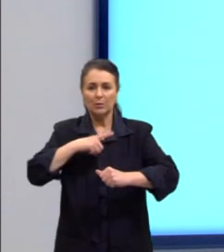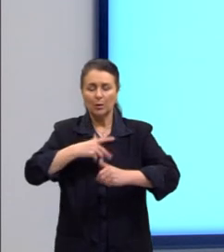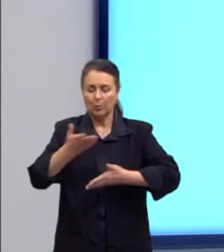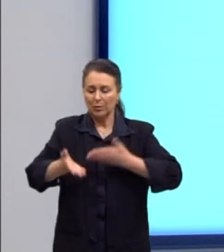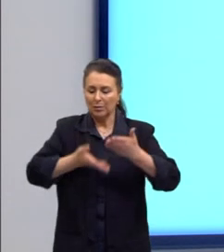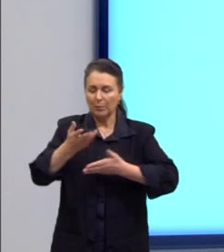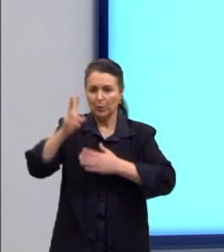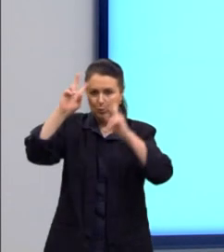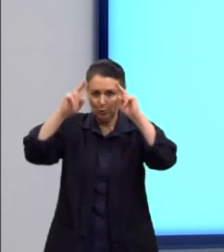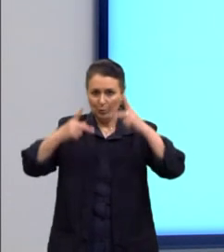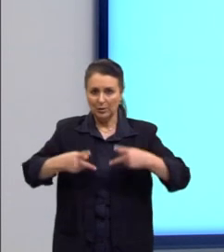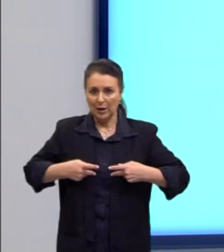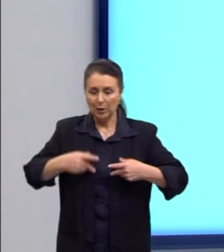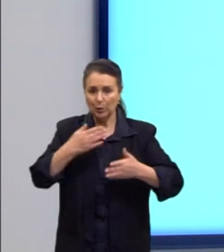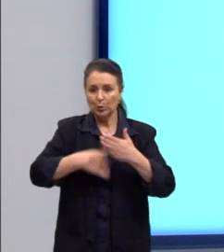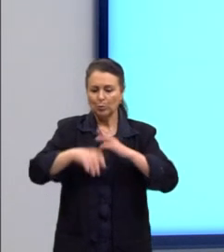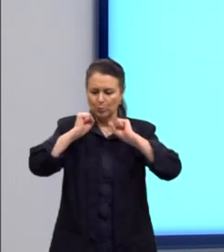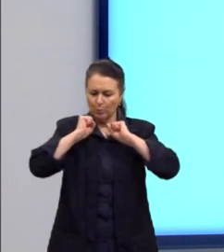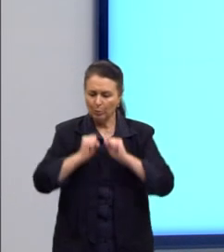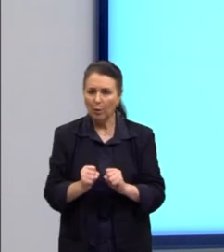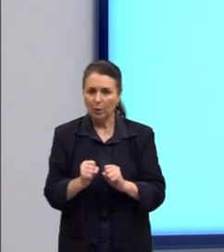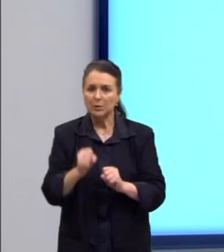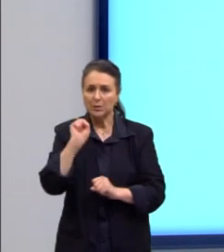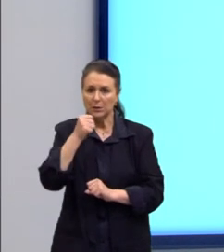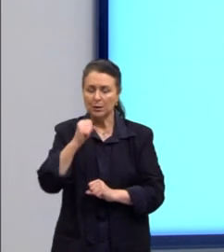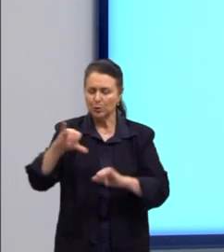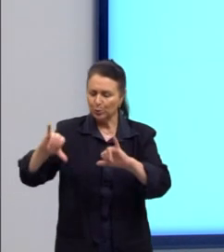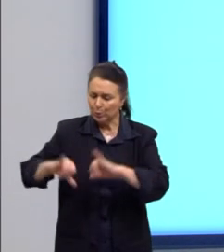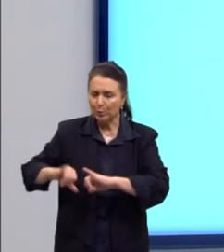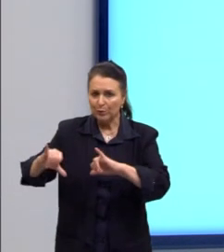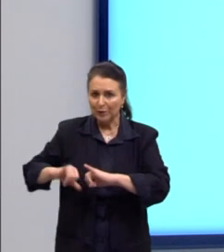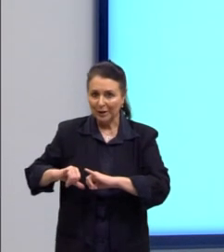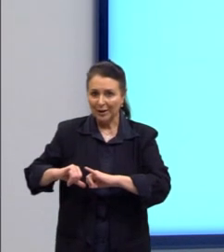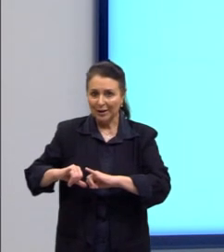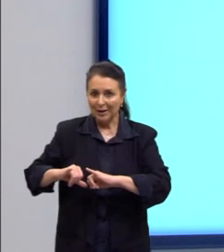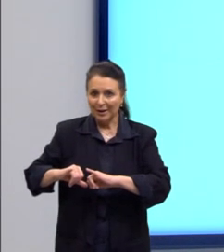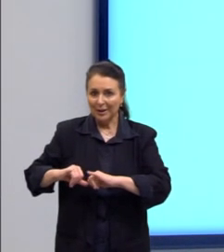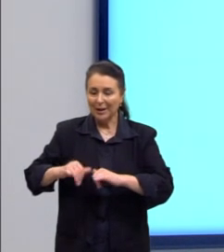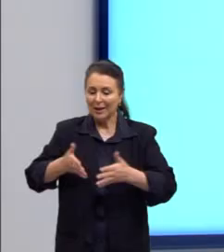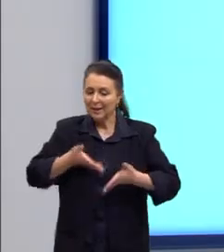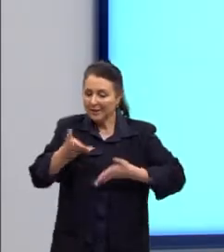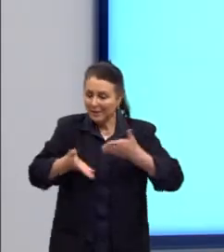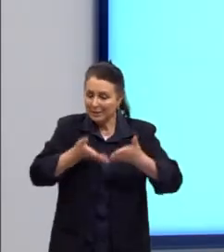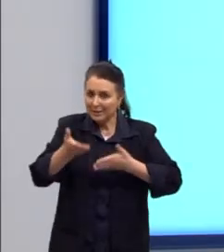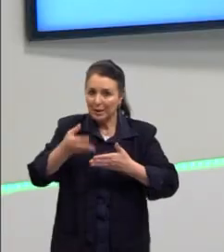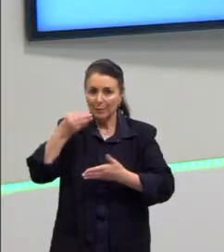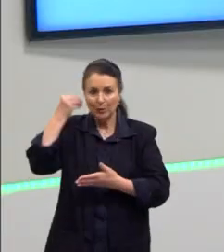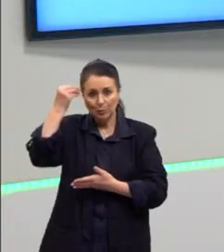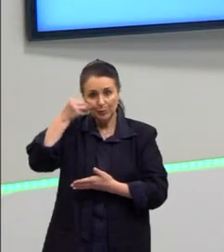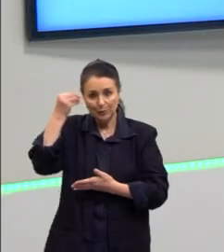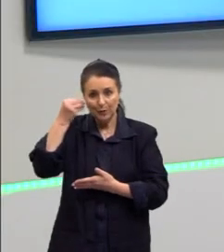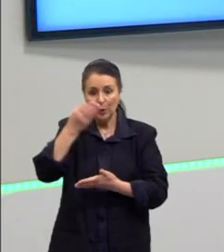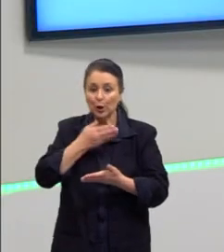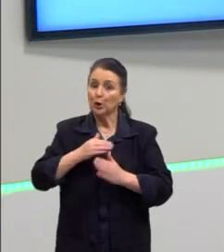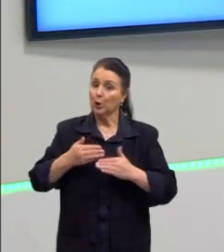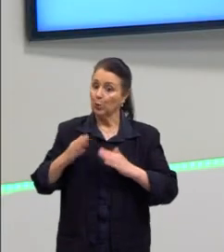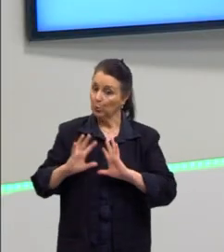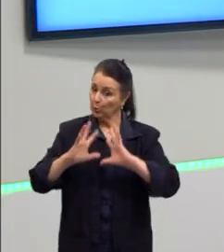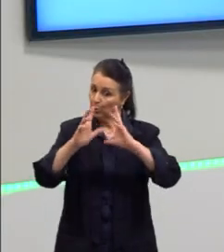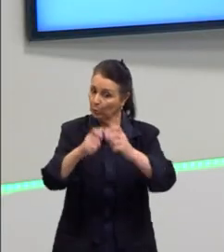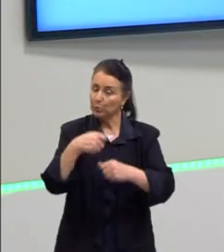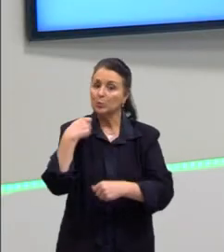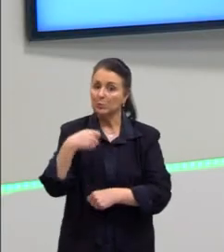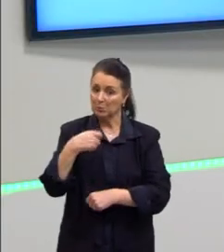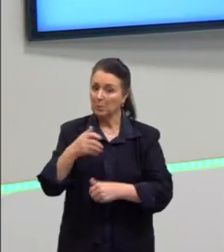todos podem Em algum momento sofrer desse tratamento psíquico então todos merecem o mesmo tipo de tratamento